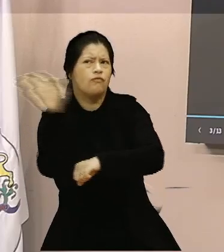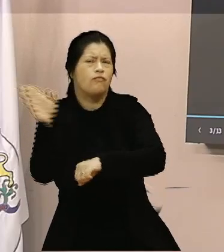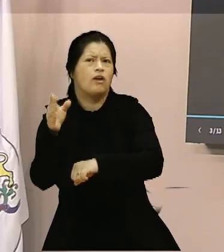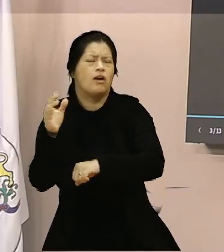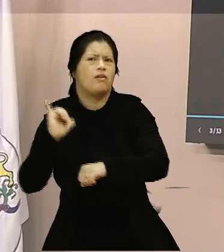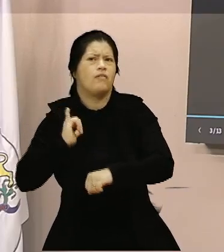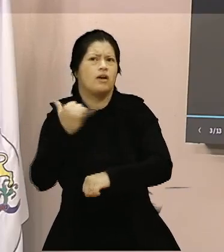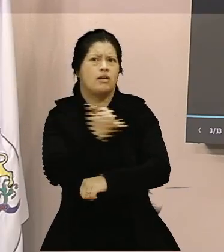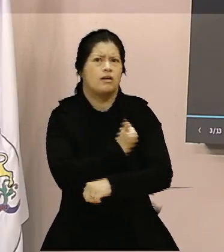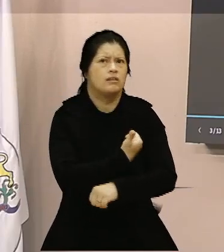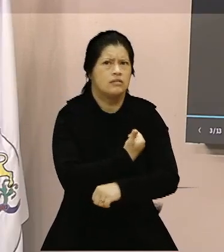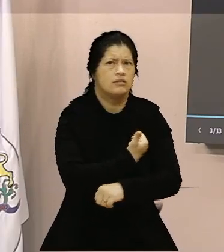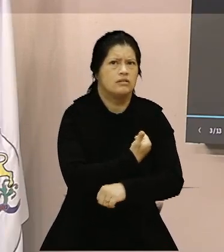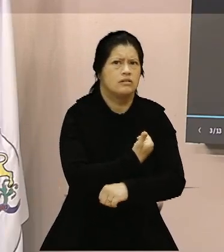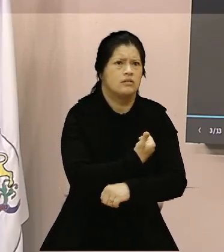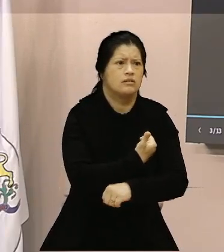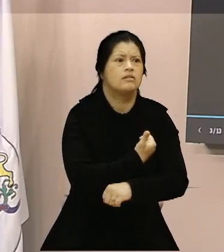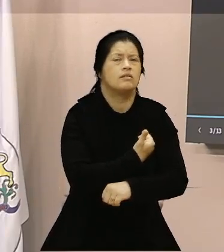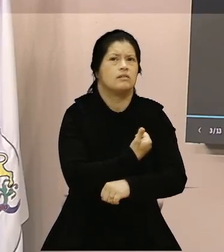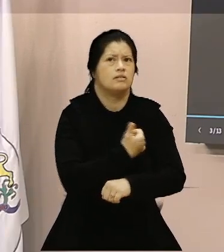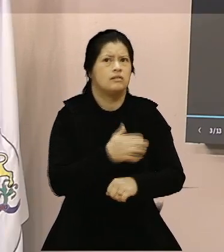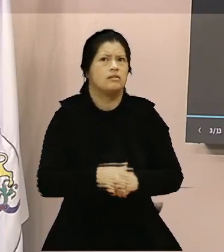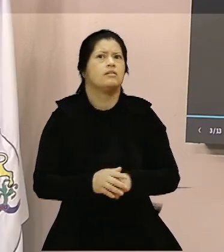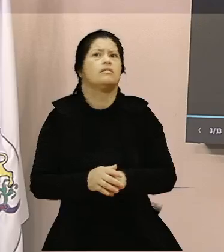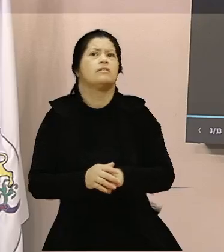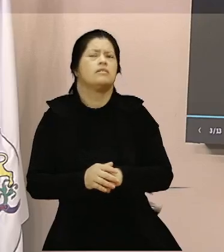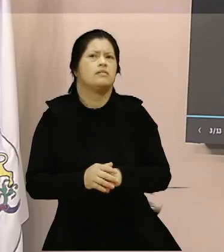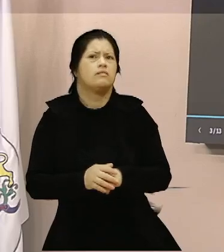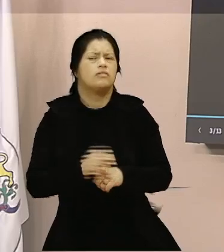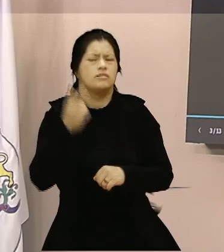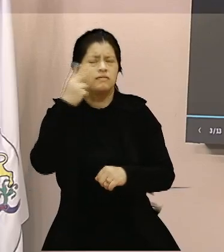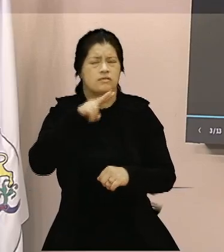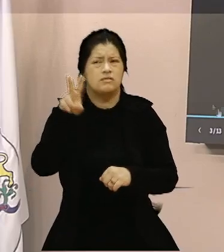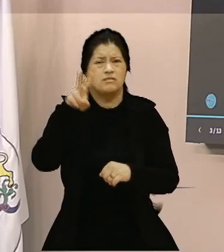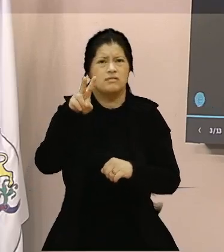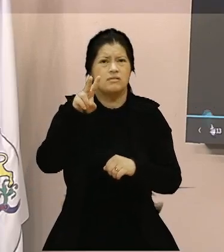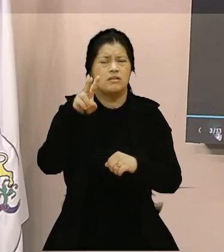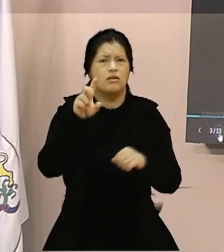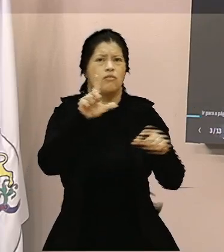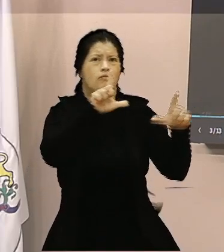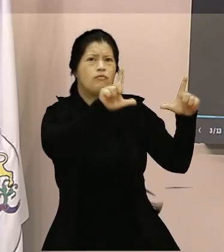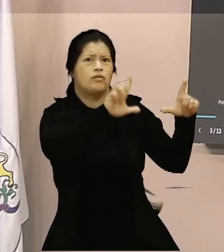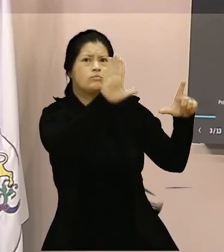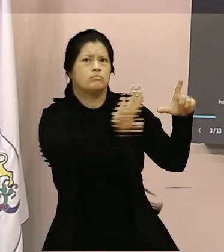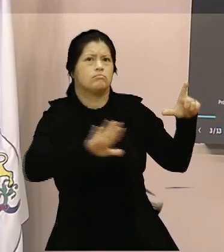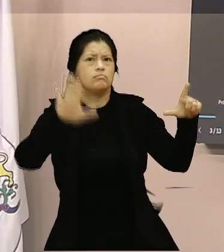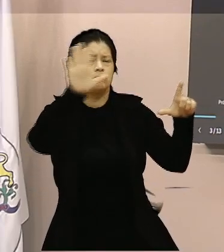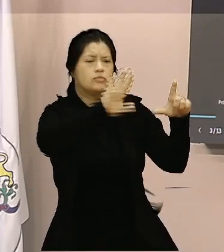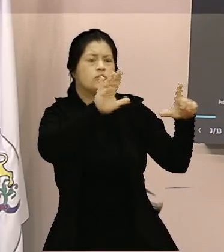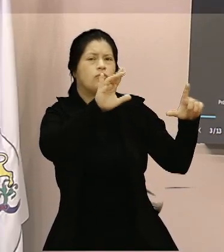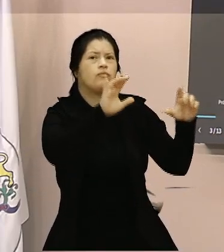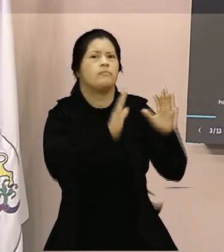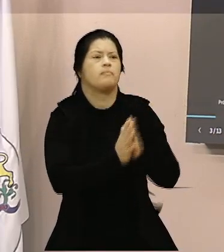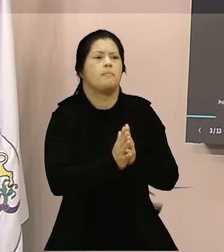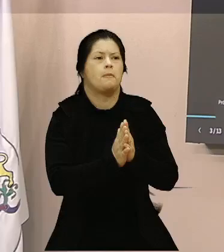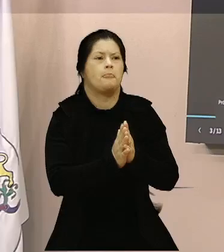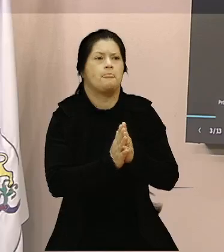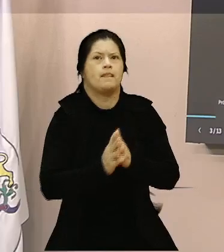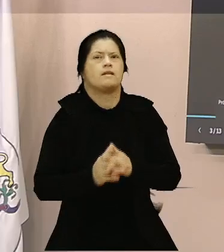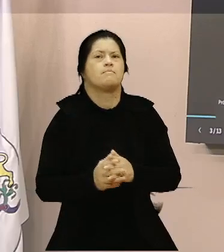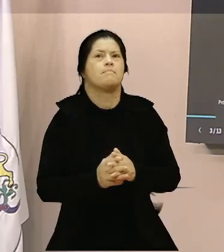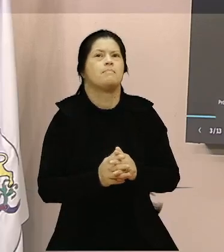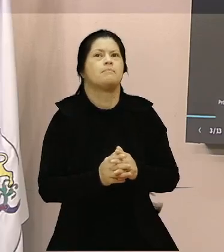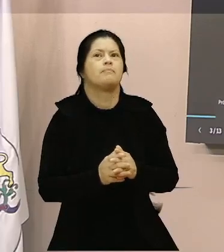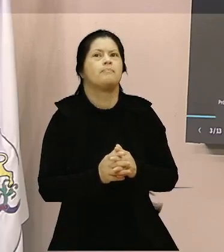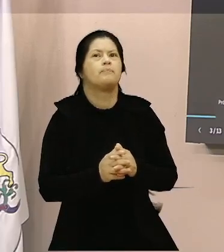tem nenhuma placa, é tudo aberto ali, como vocês vão poder ver daqui a pouco num vídeo que eu vou pedir para rodar. A mais à